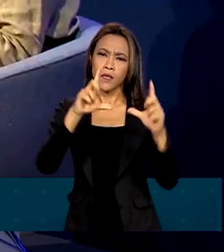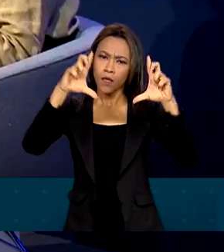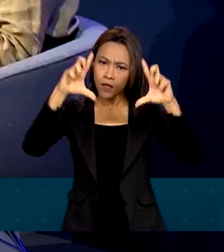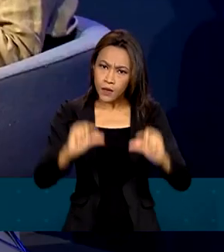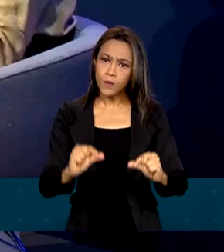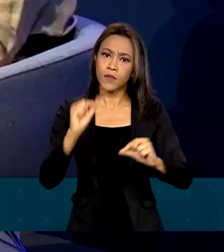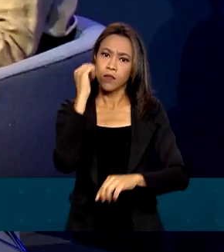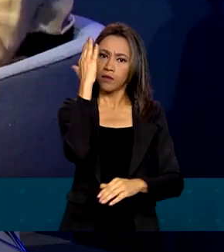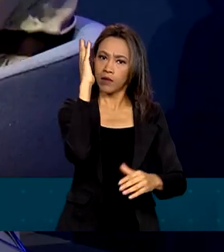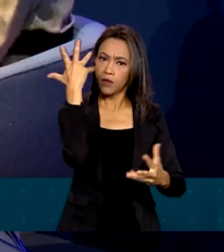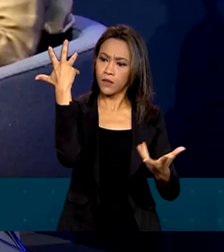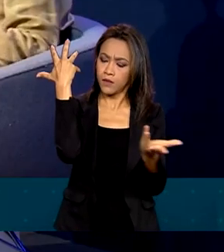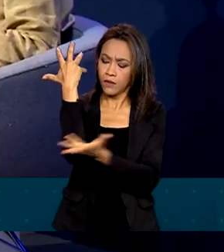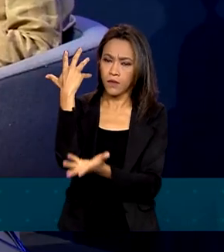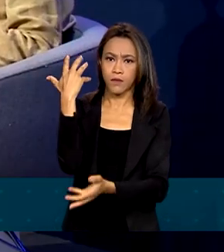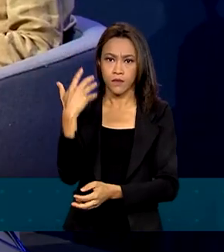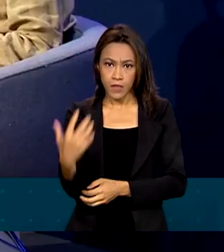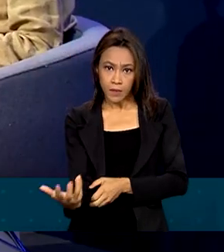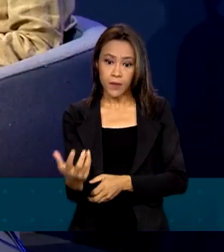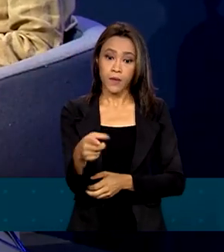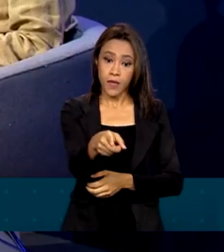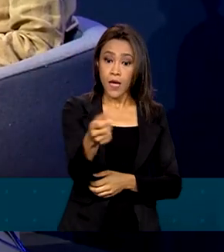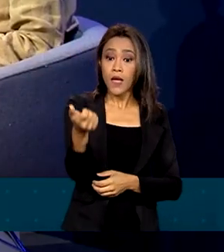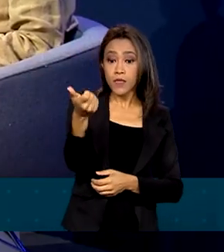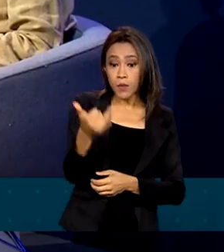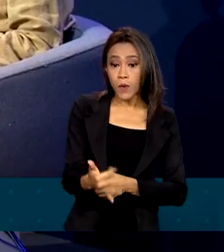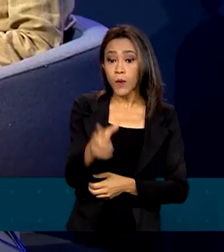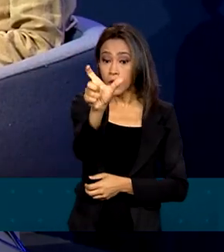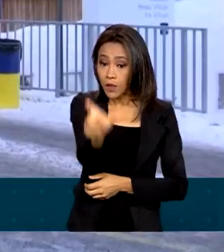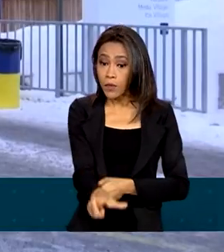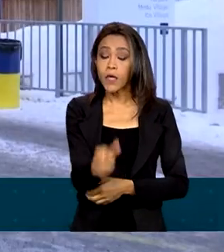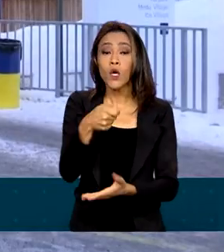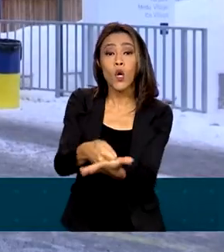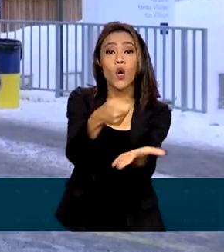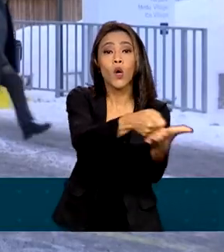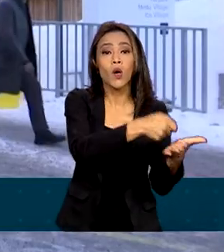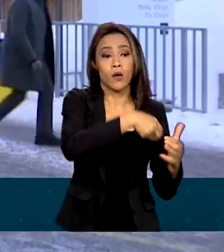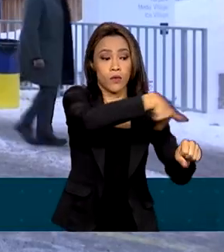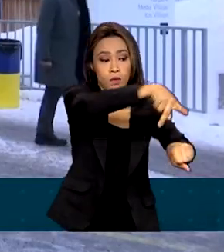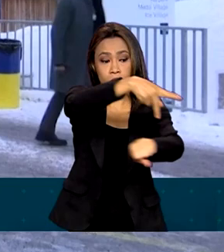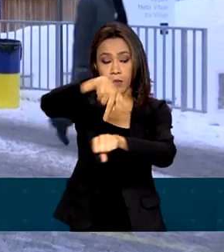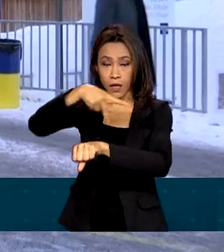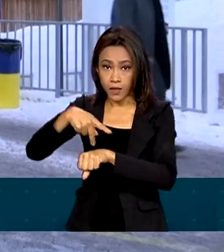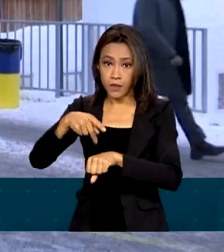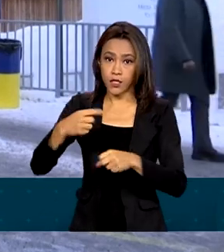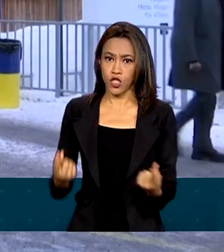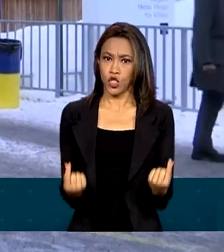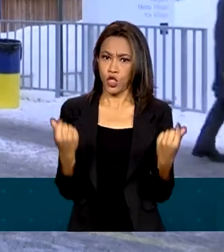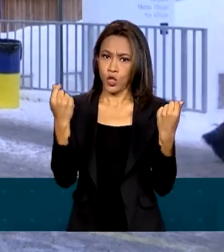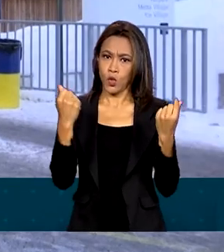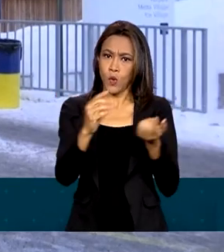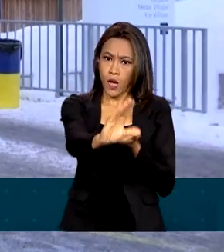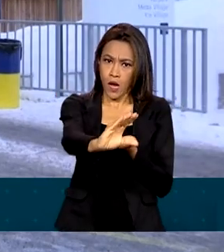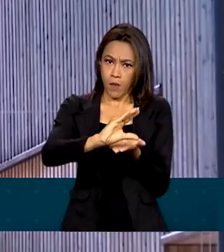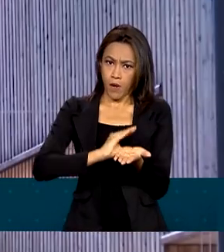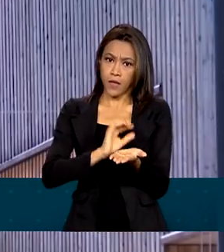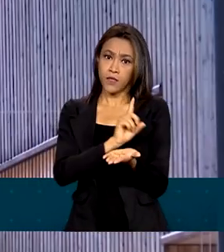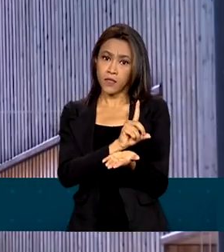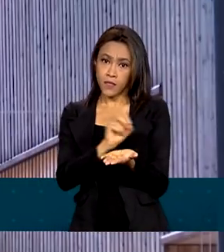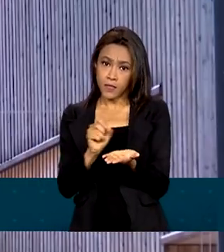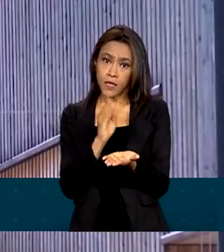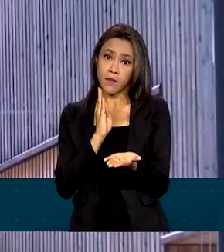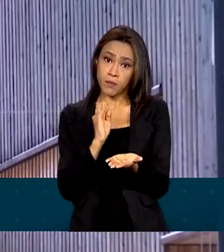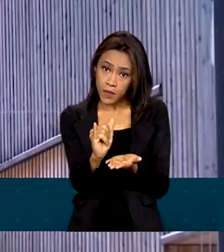globais a ministra do meio ambiente também cobrou dos países ricos o de 100 Bilhões de Dólares por ano